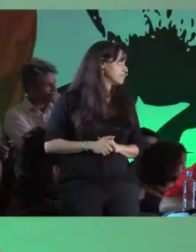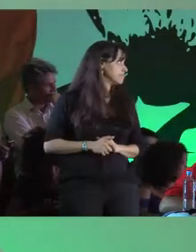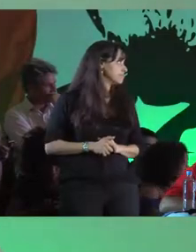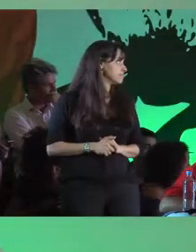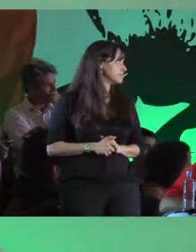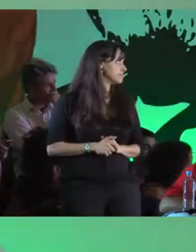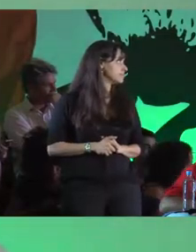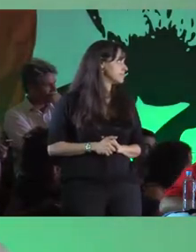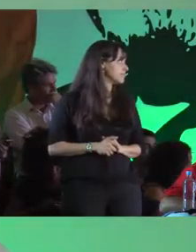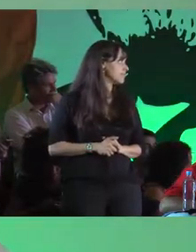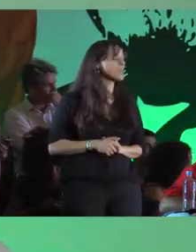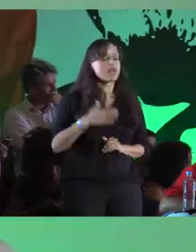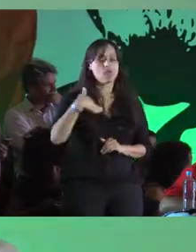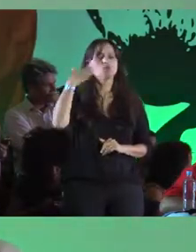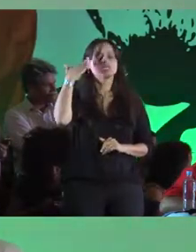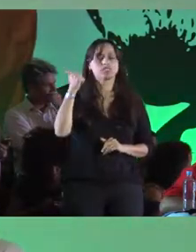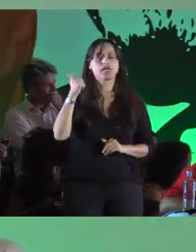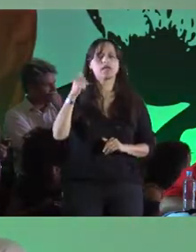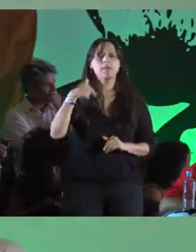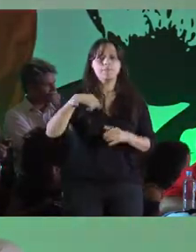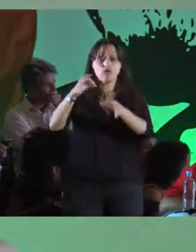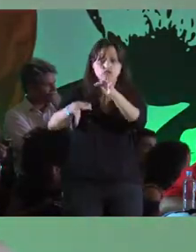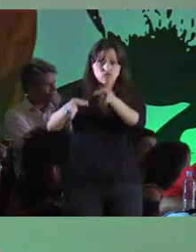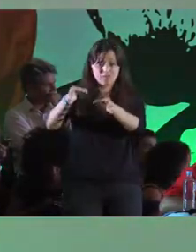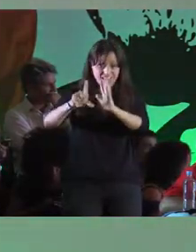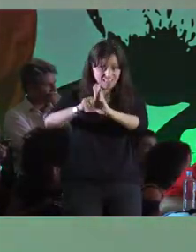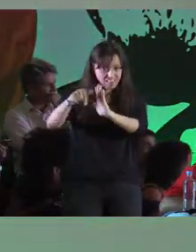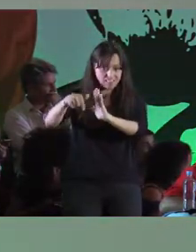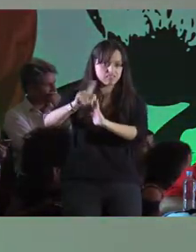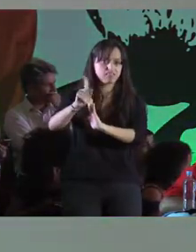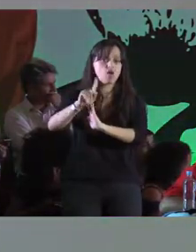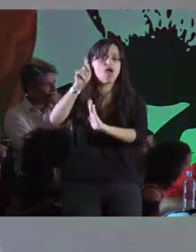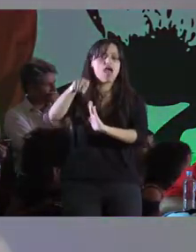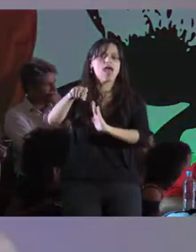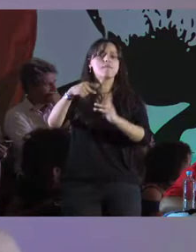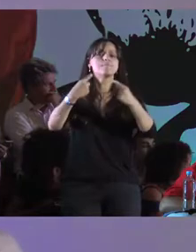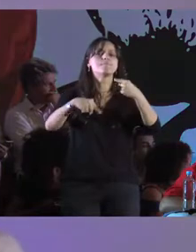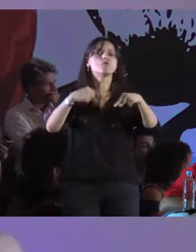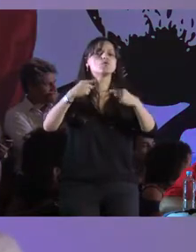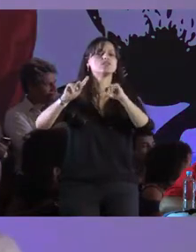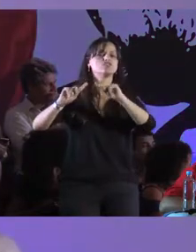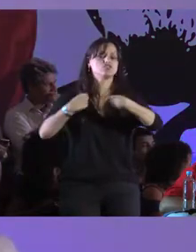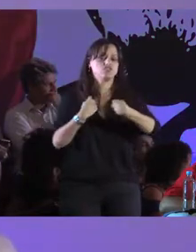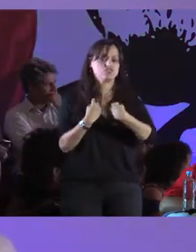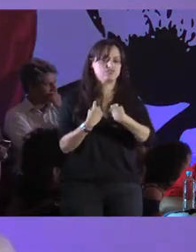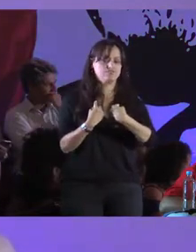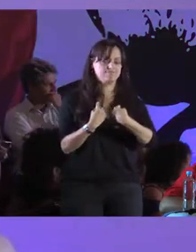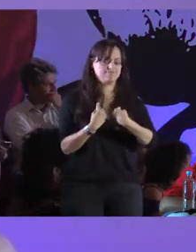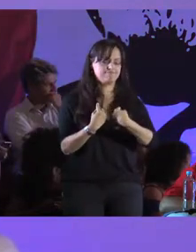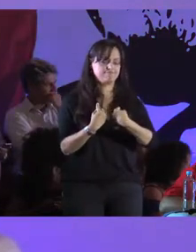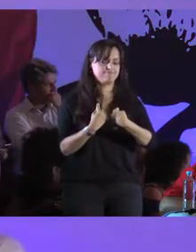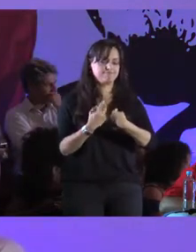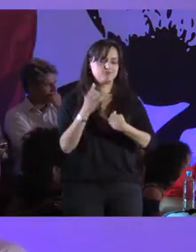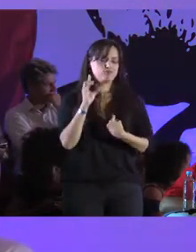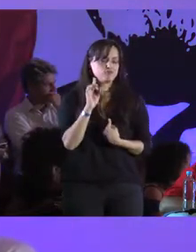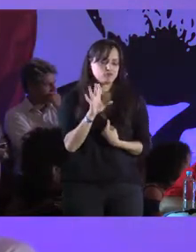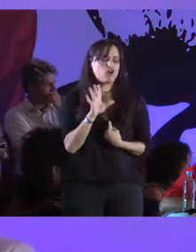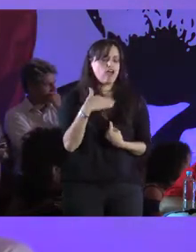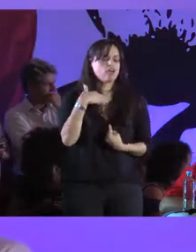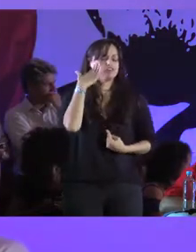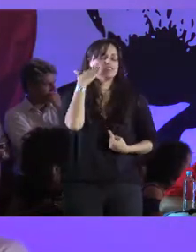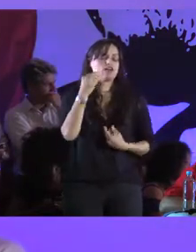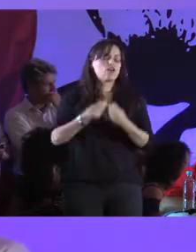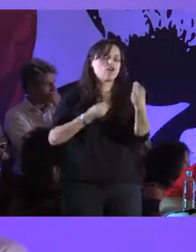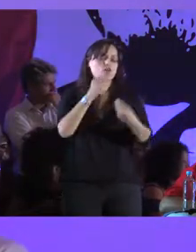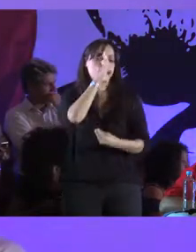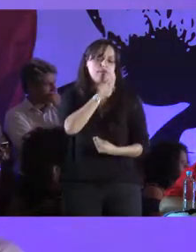Eu sei que meu julgamento é político, porque só tem uma unanimidade hoje no Brasil, Gleice. Hoje